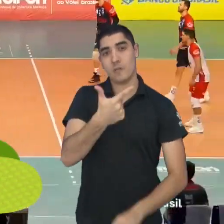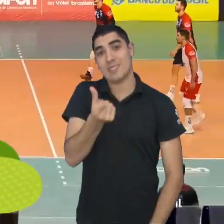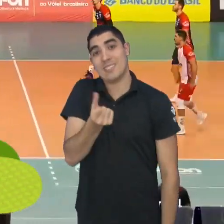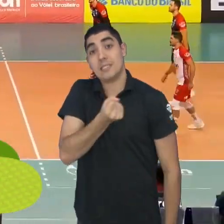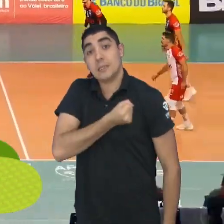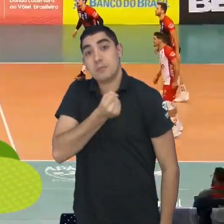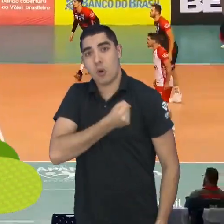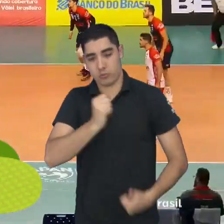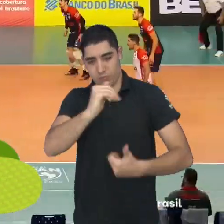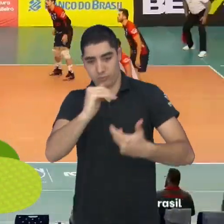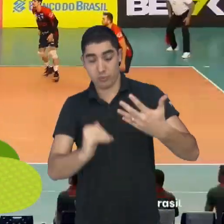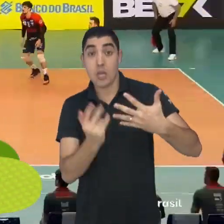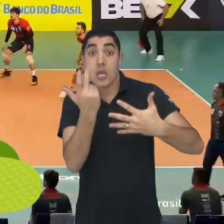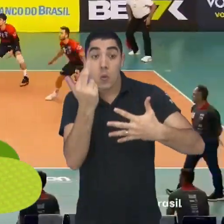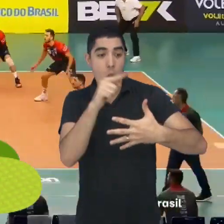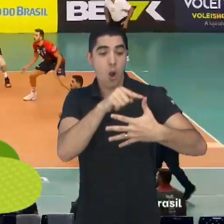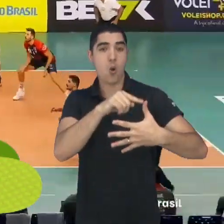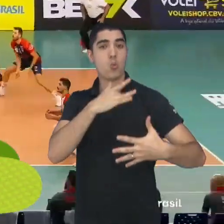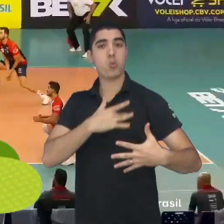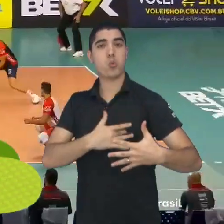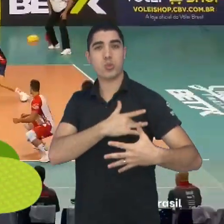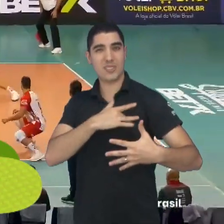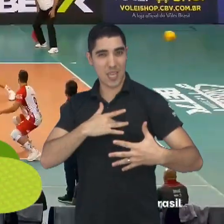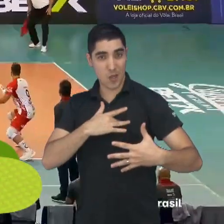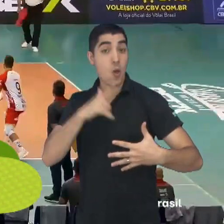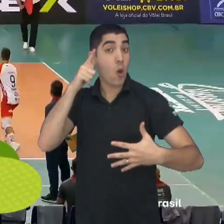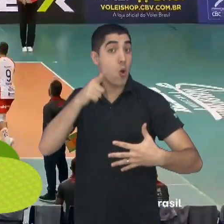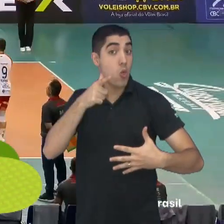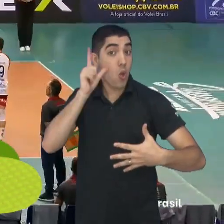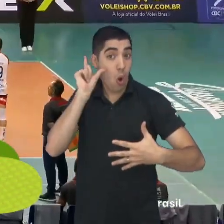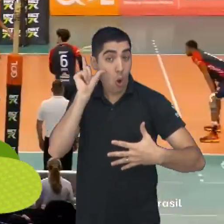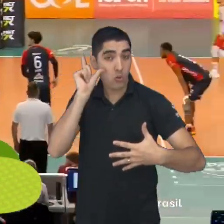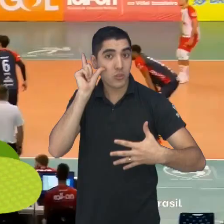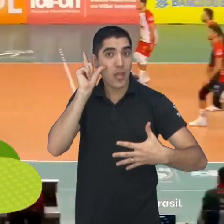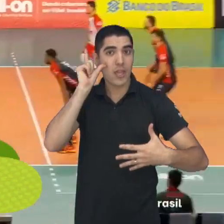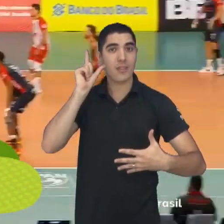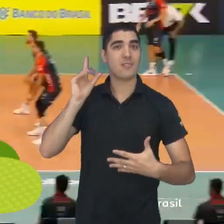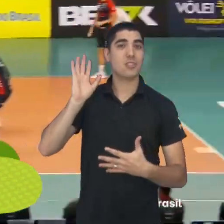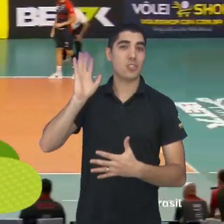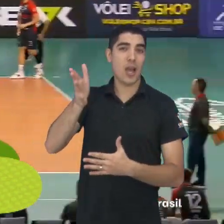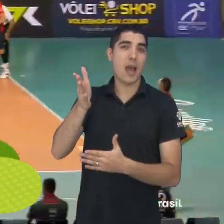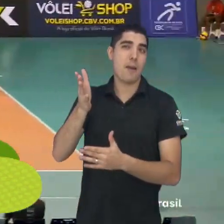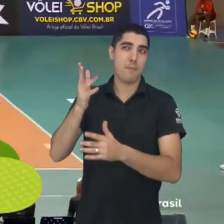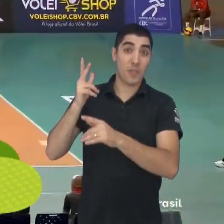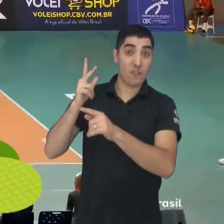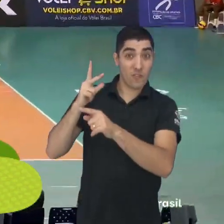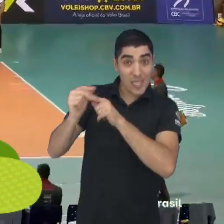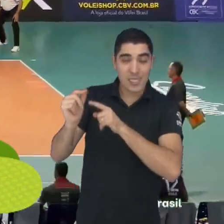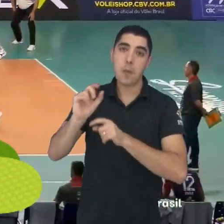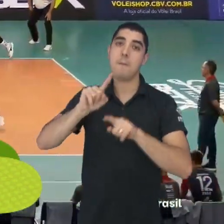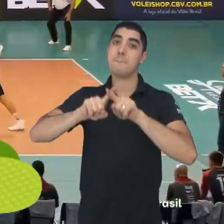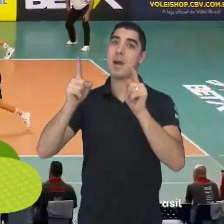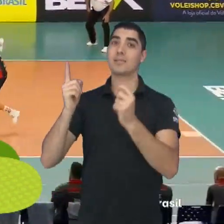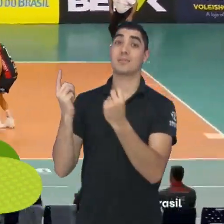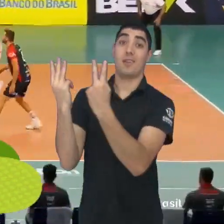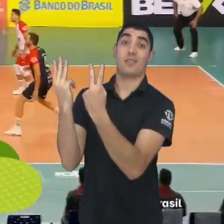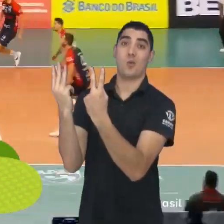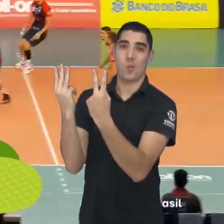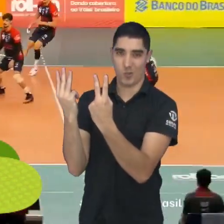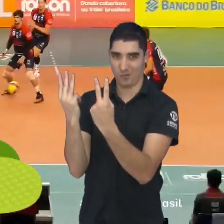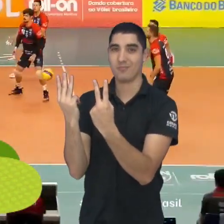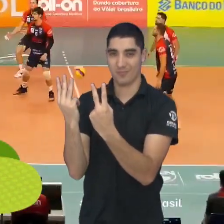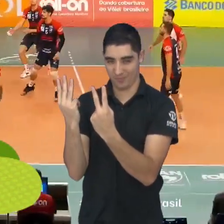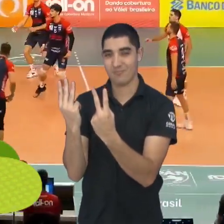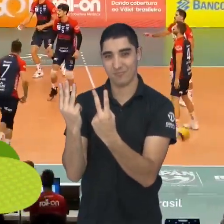mesma pontuação do líder Cruzeiro, que ontem, pela primeira vez, deixou de ganhar os 3 pontos, pois venceu apenas,